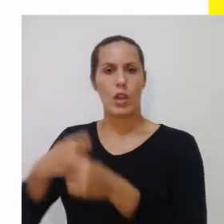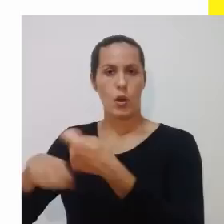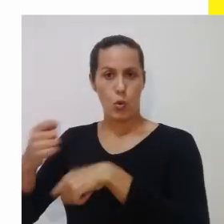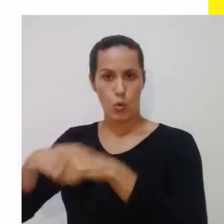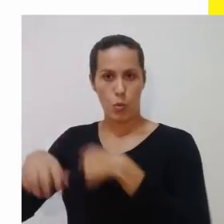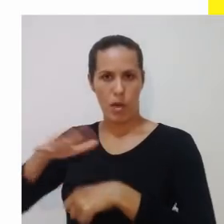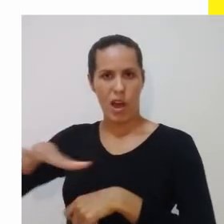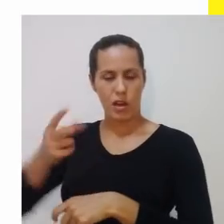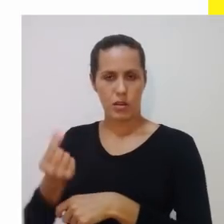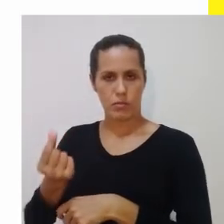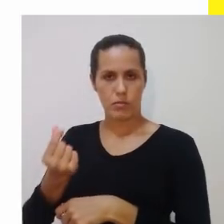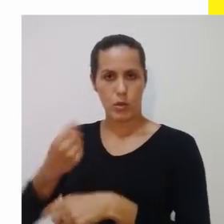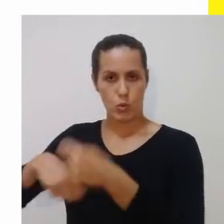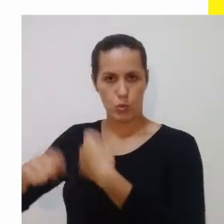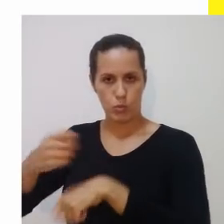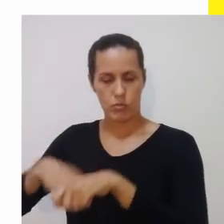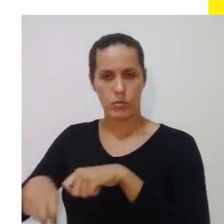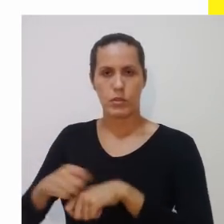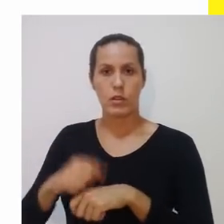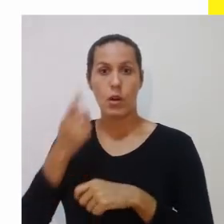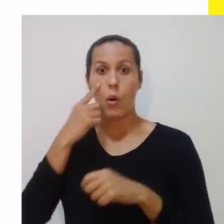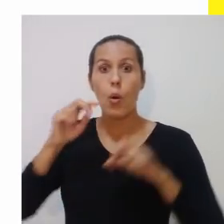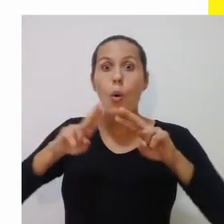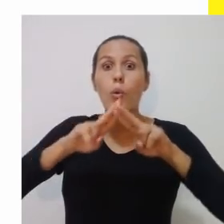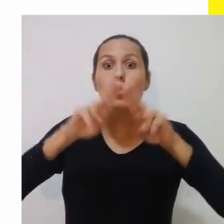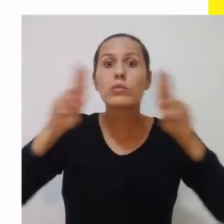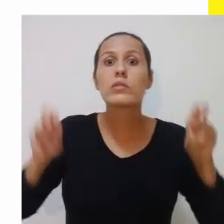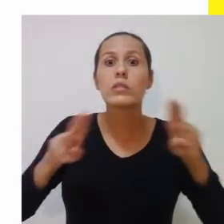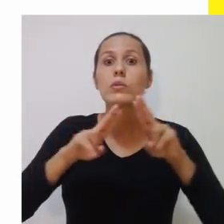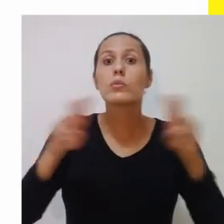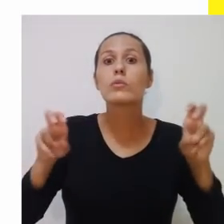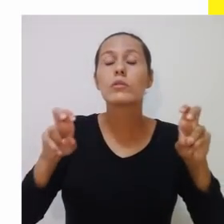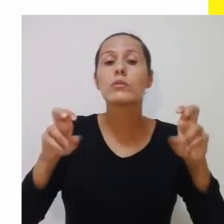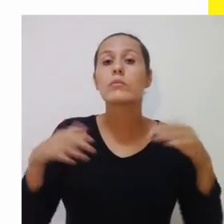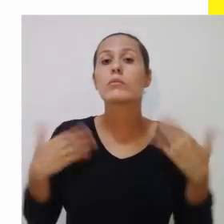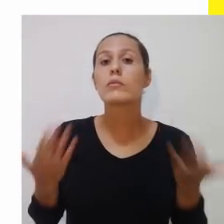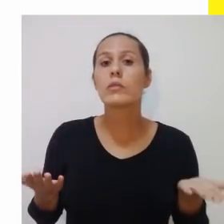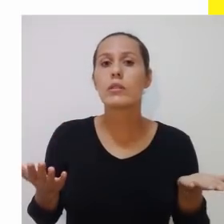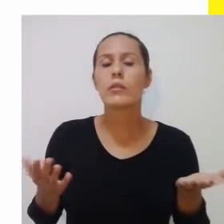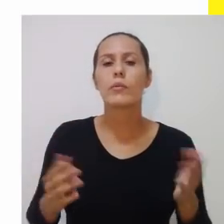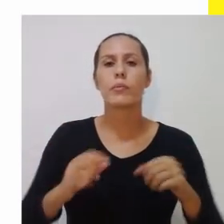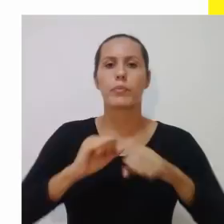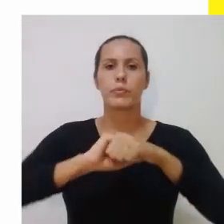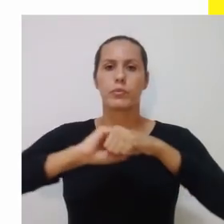Economia, tá lá, é da área de economia. Vamos ver o título do texto.